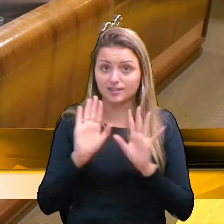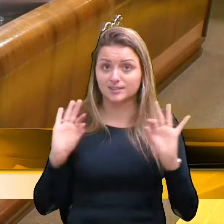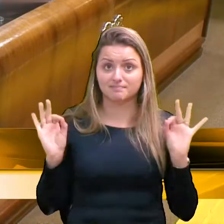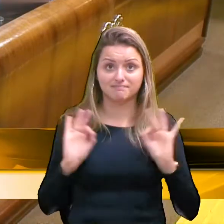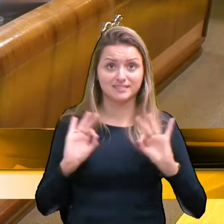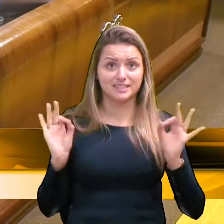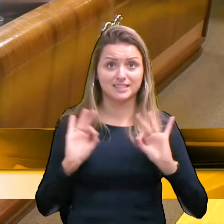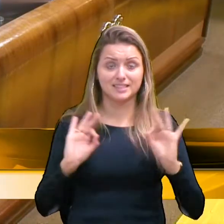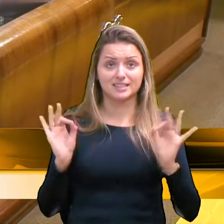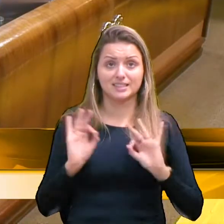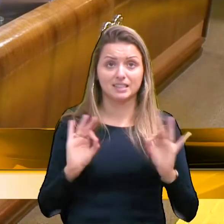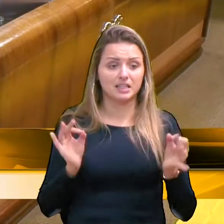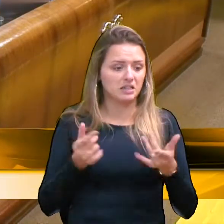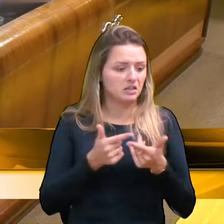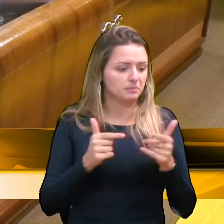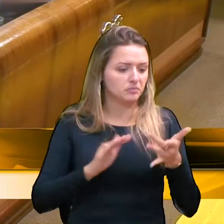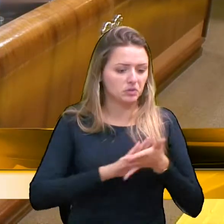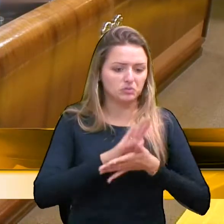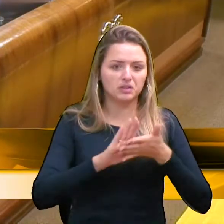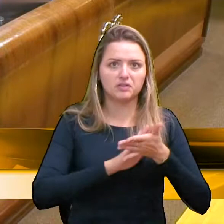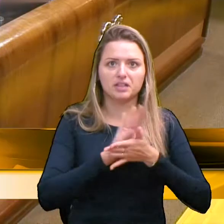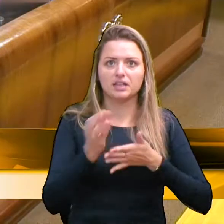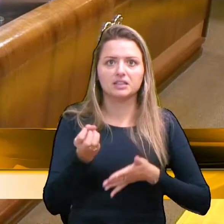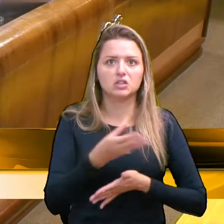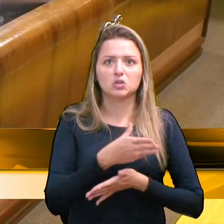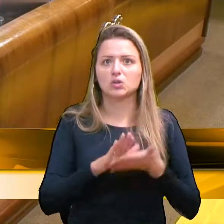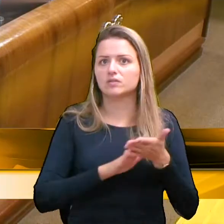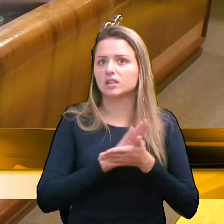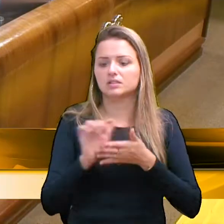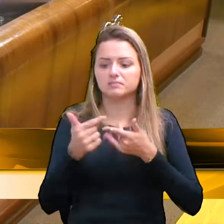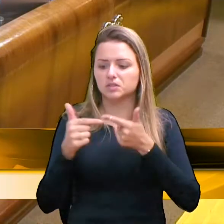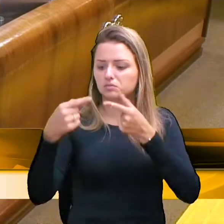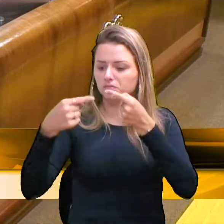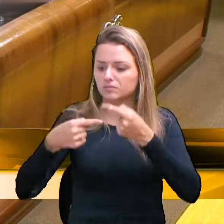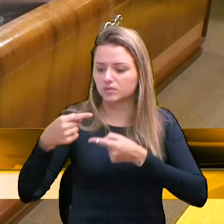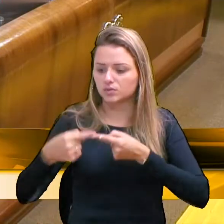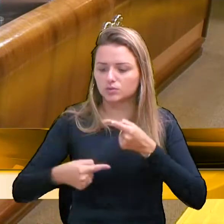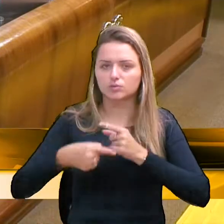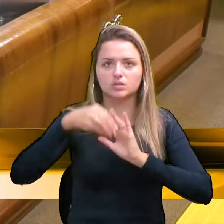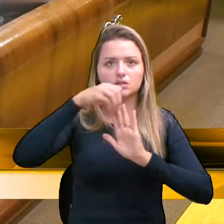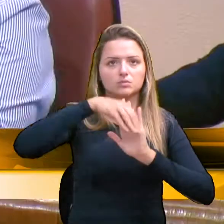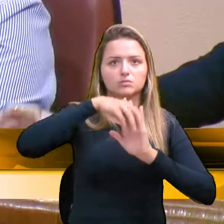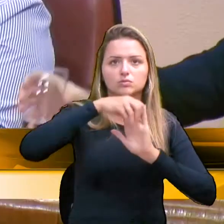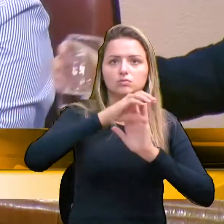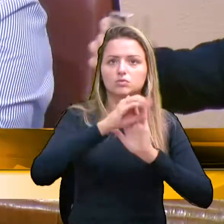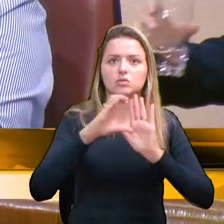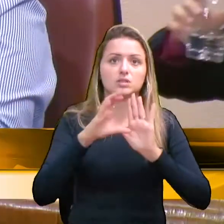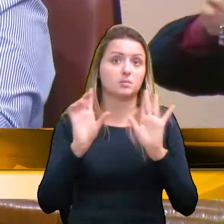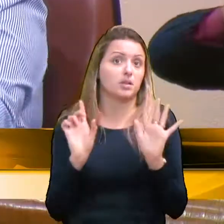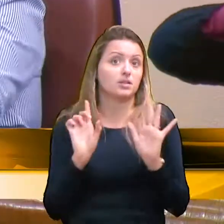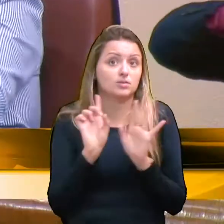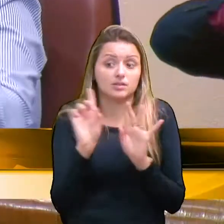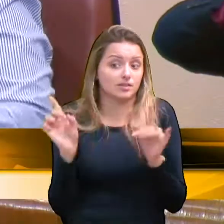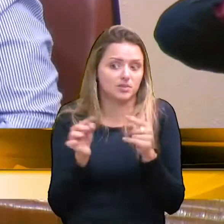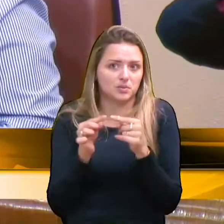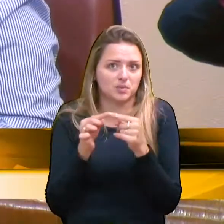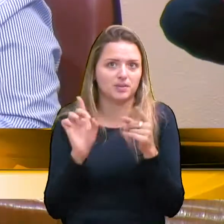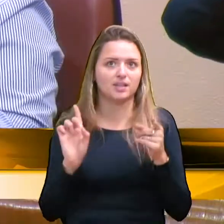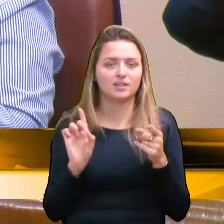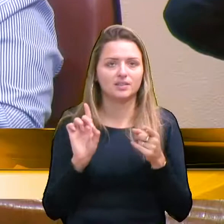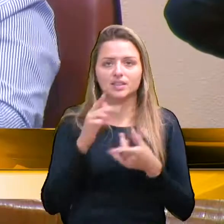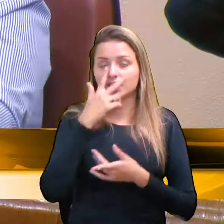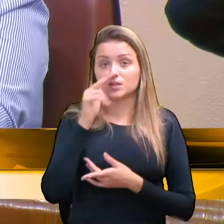vereador Feliciano. Não veio, que discussão que houve? Era do orçamento participativo, orçamento comunitário, exatamente isso que o senhor disse. Então,